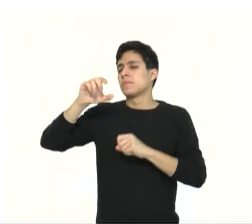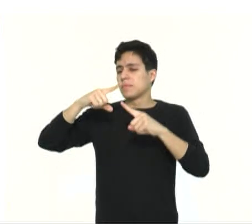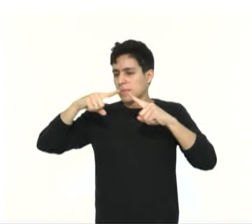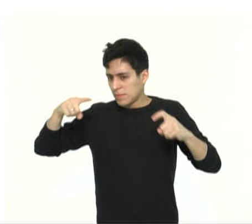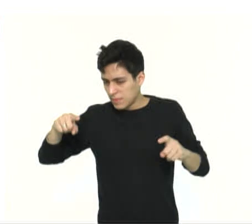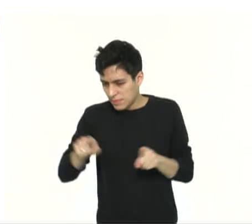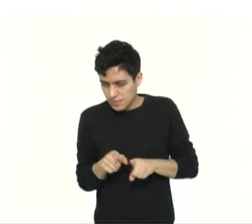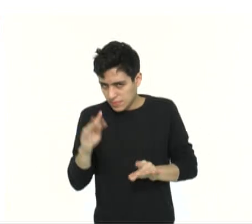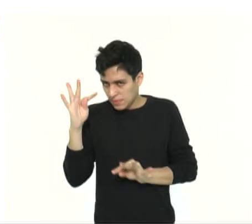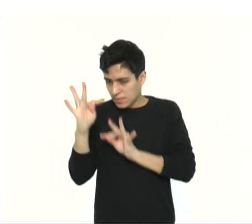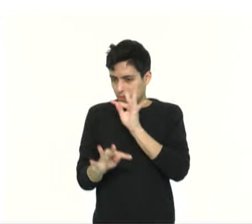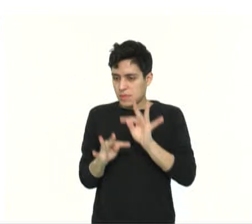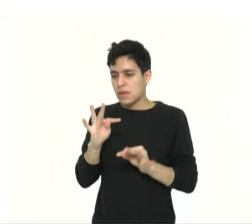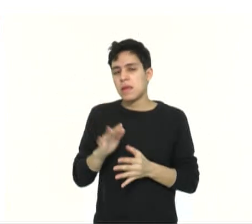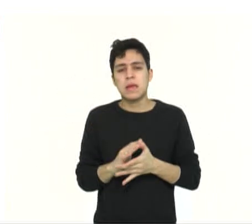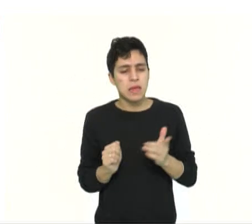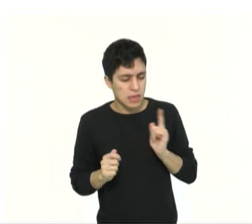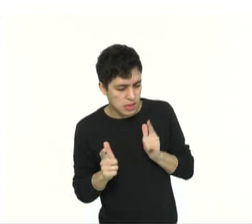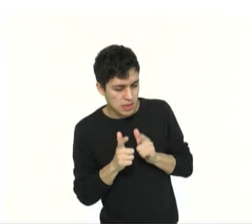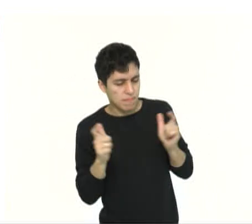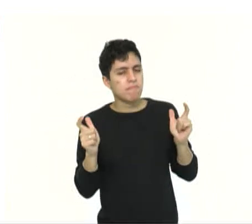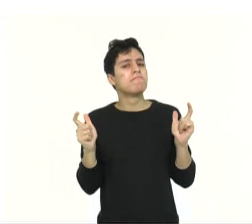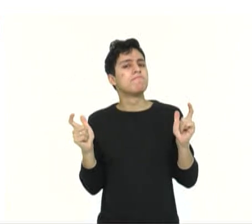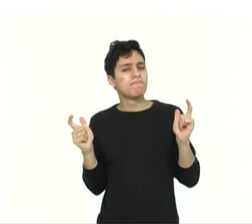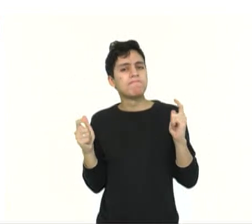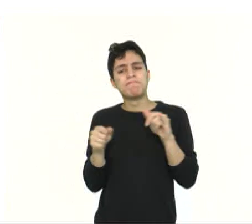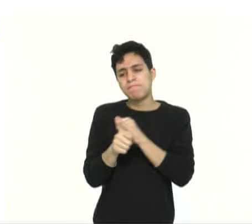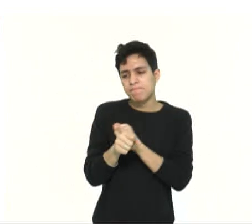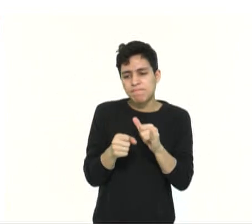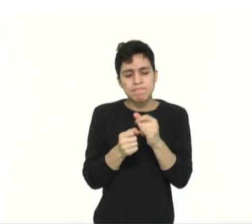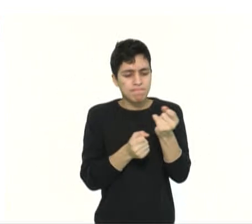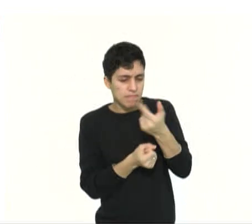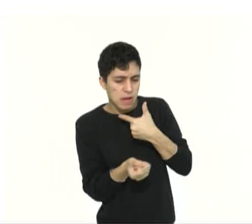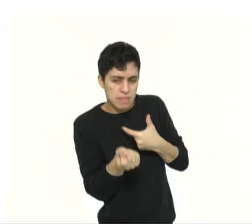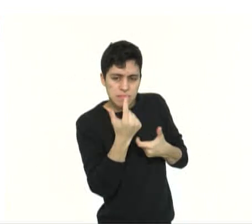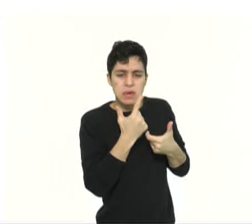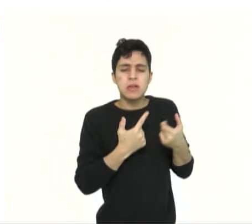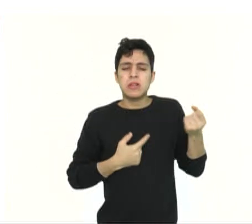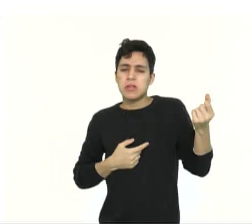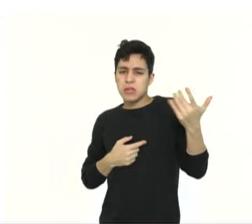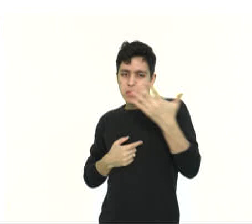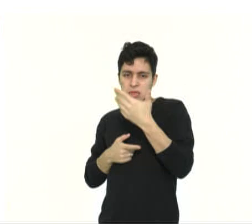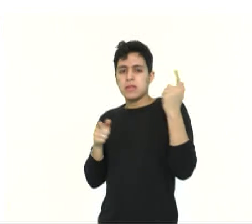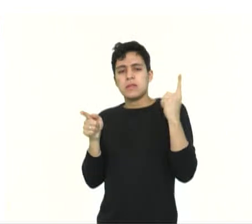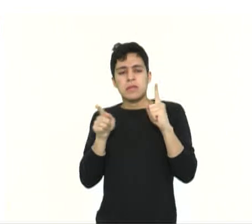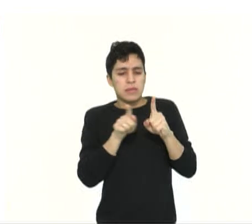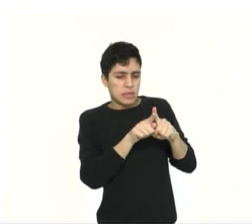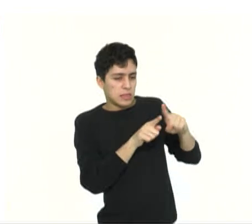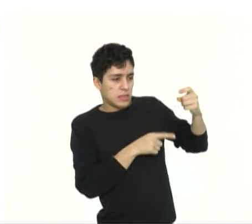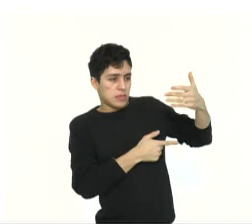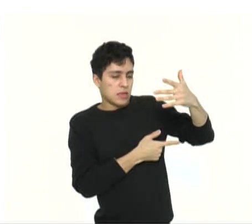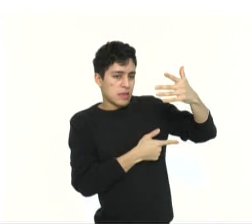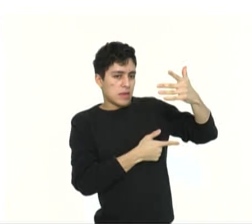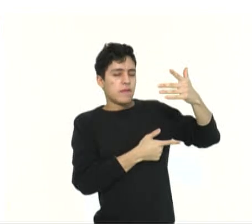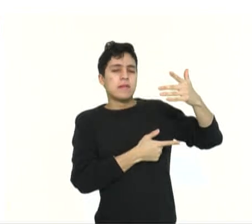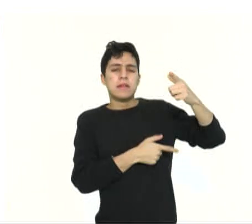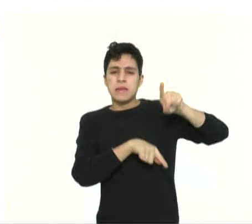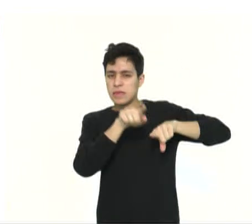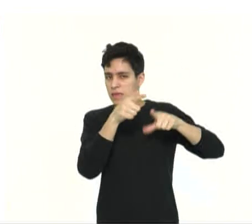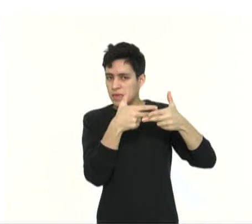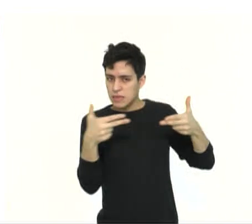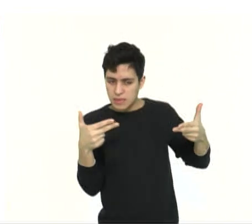mas em sua maioria é uma característica que seja em primeira às vezes. Então o articulista coloca esses argumentos